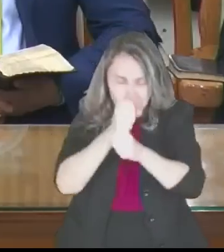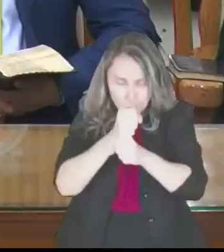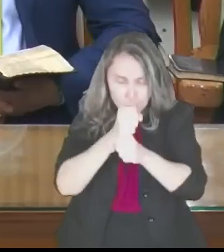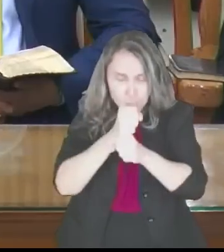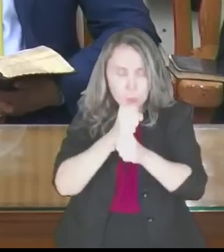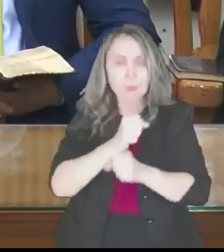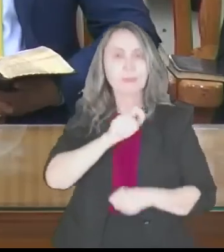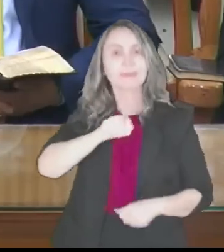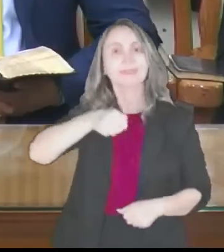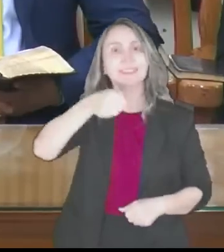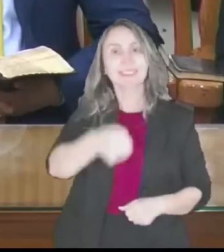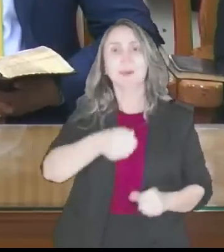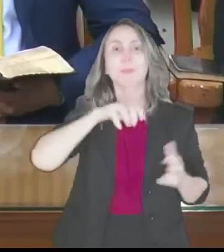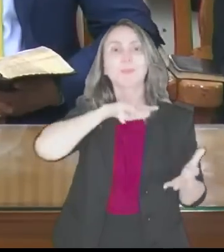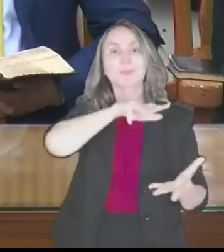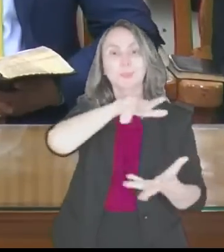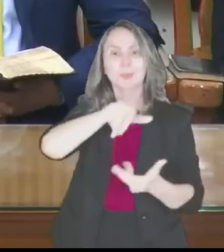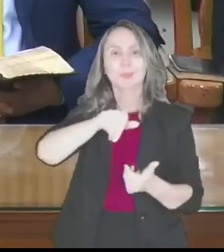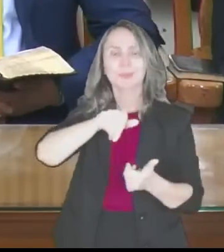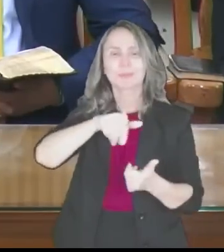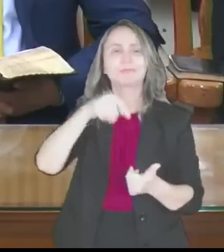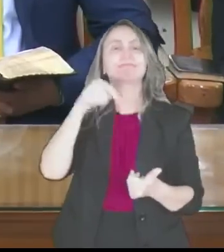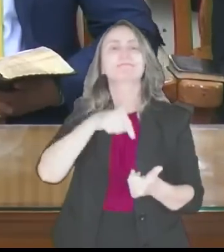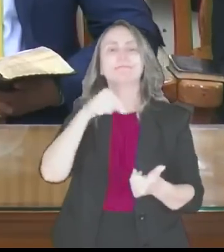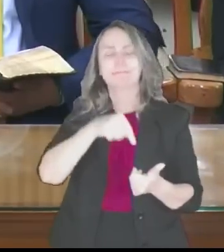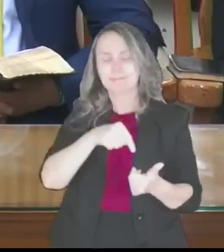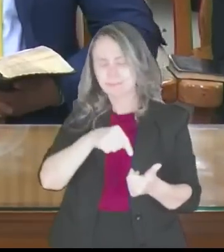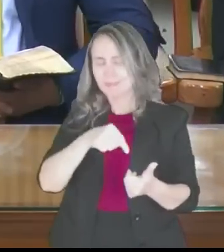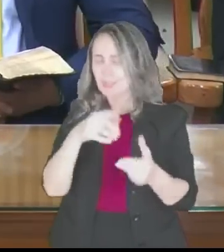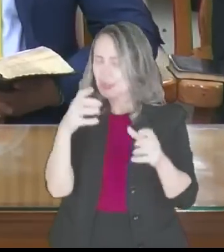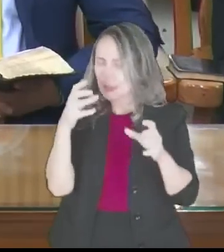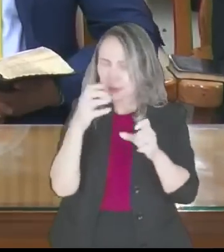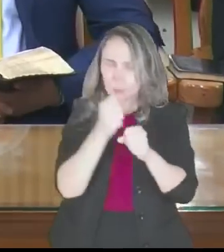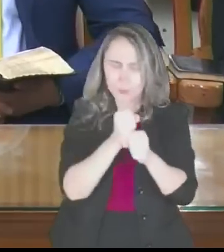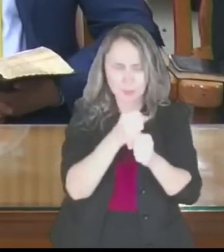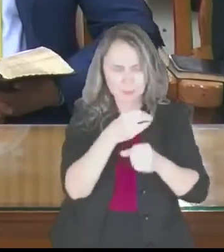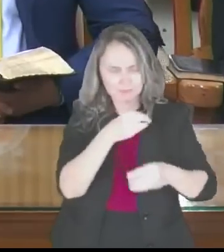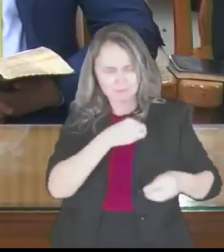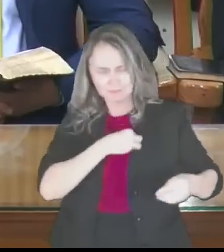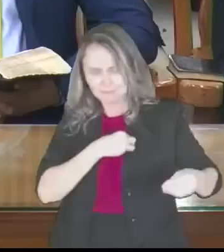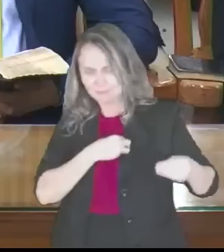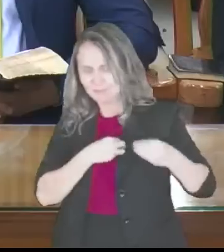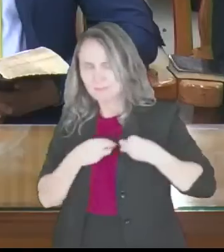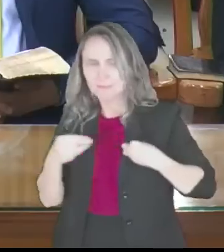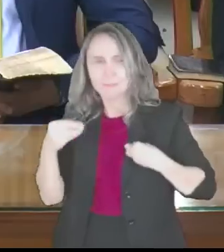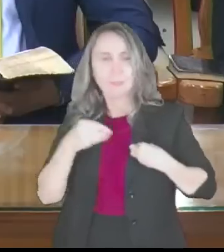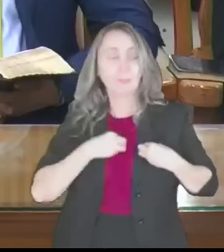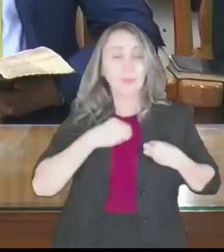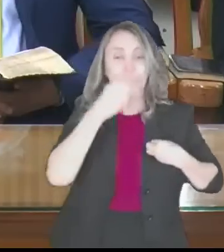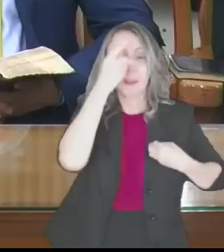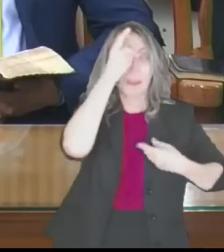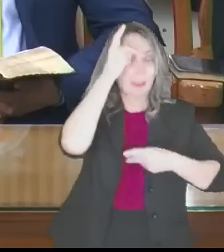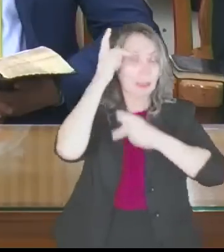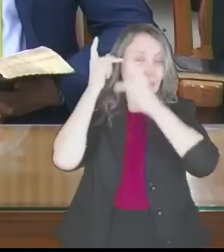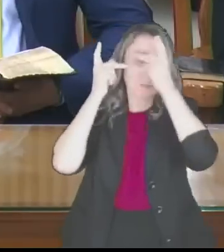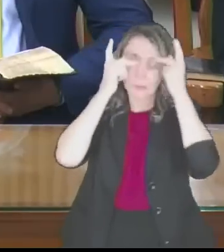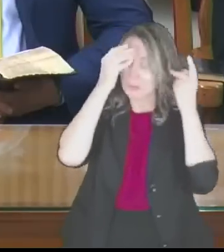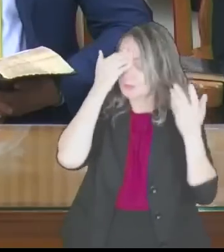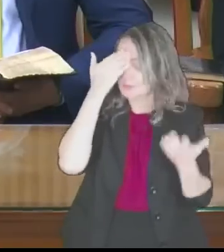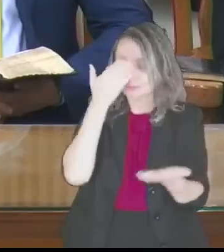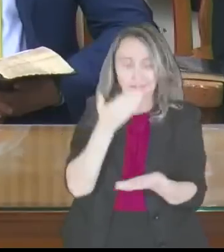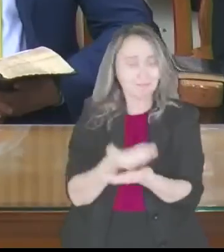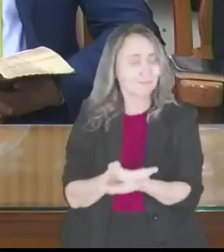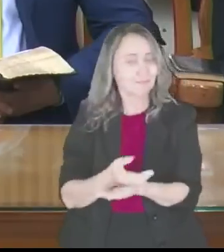lugar escuro. As pessoas que não têm a palavra de Deus, as pessoas que não creem na palavra de Deus,